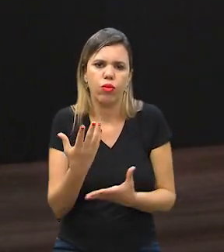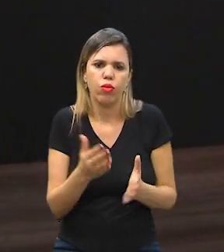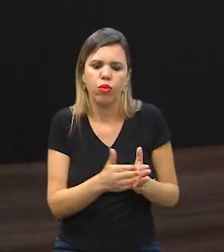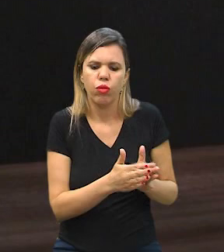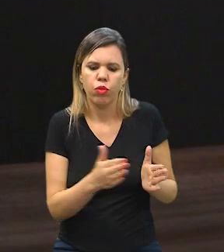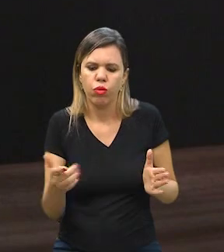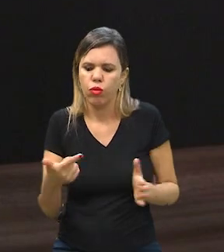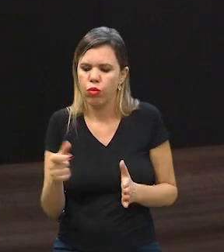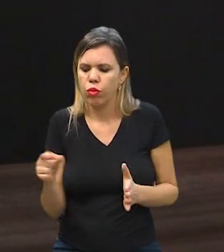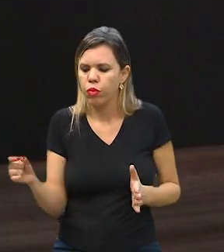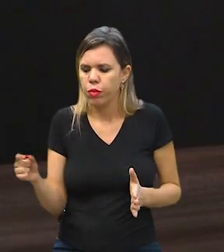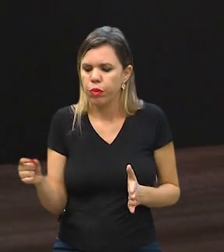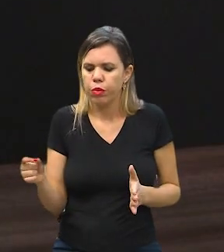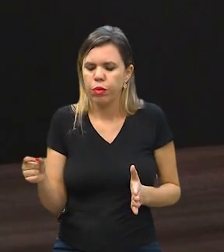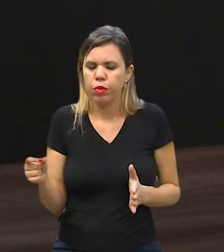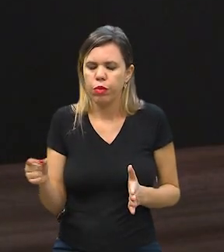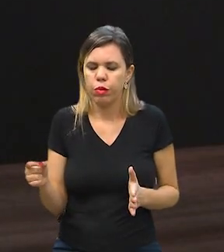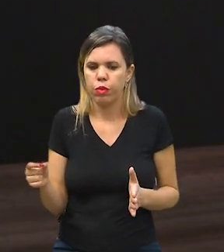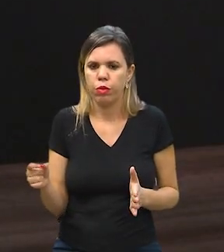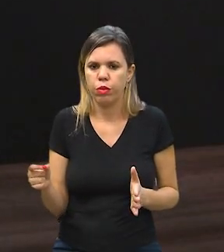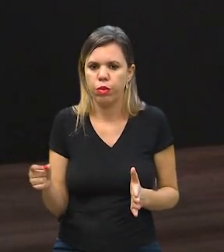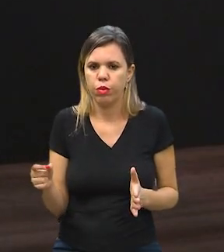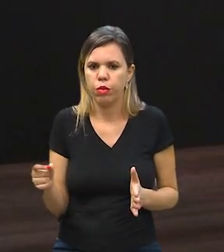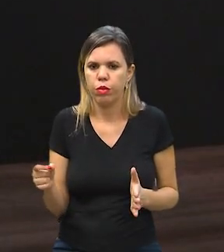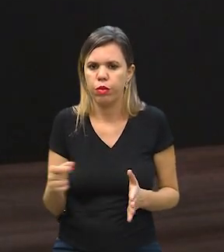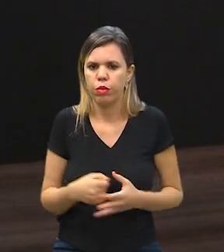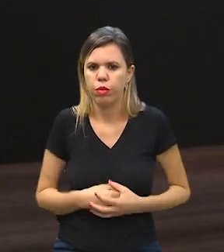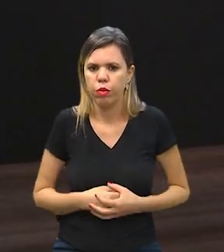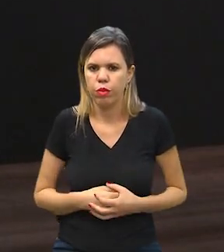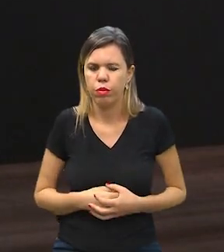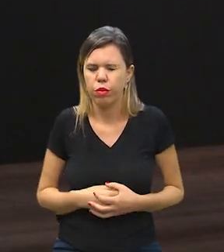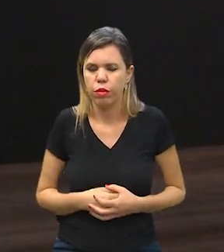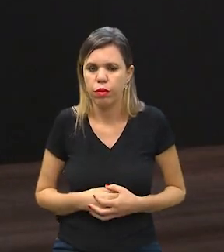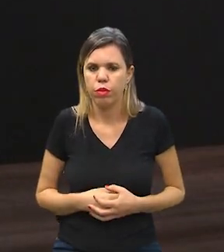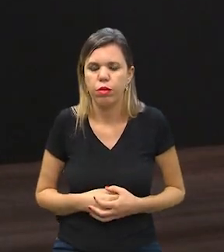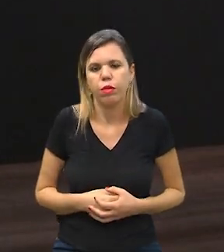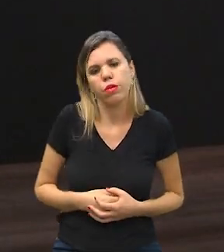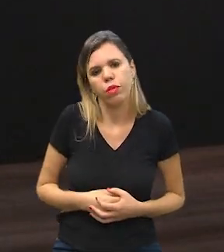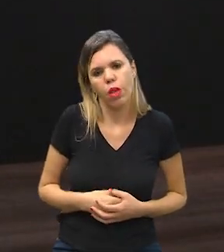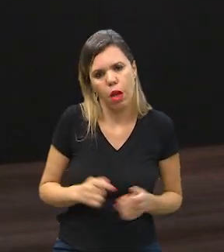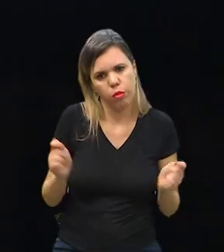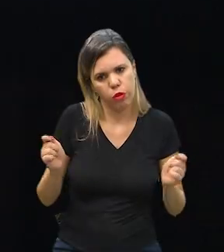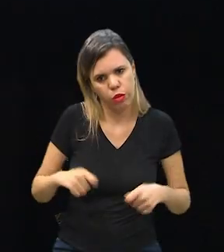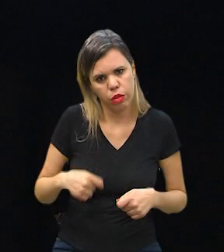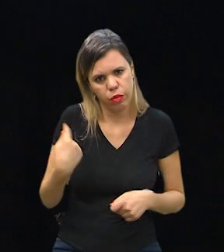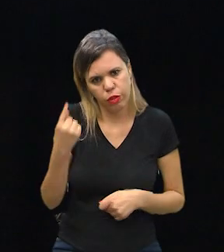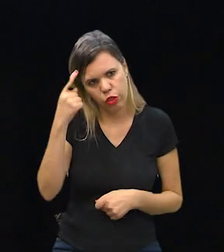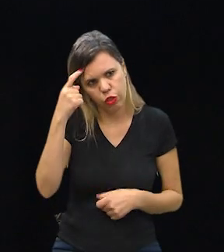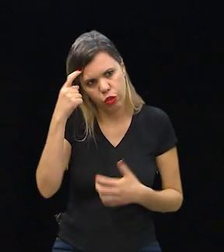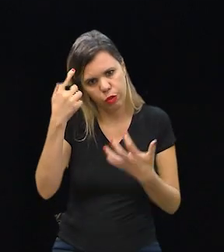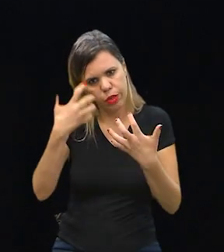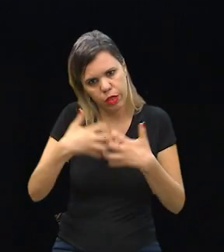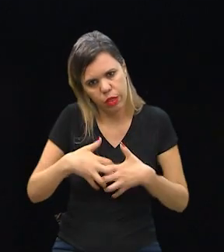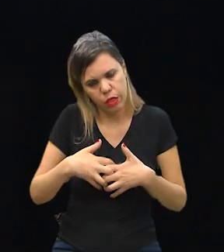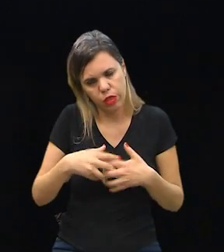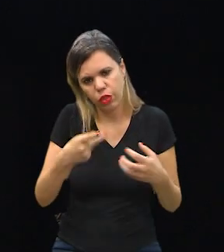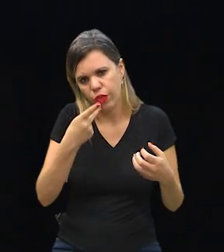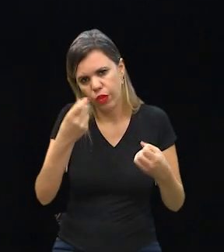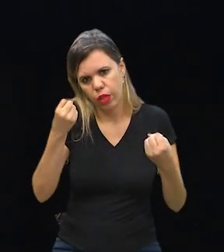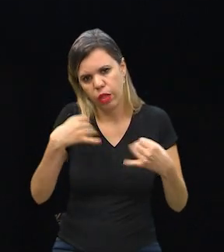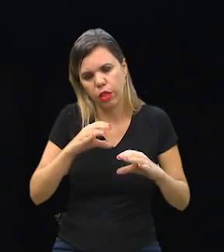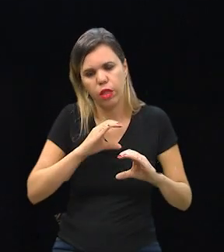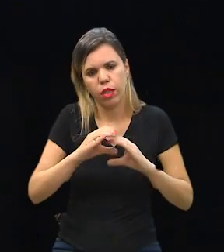que aconteceram durante todo 2020. Neste cenário, é possível a